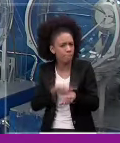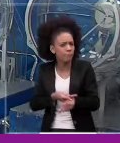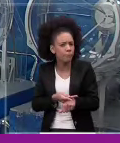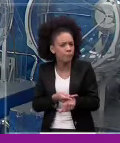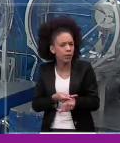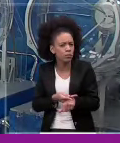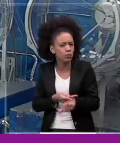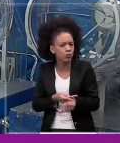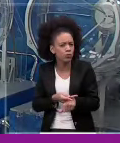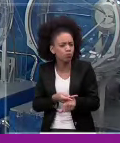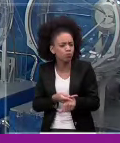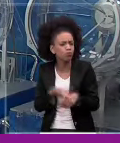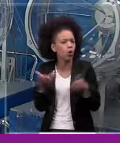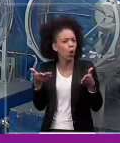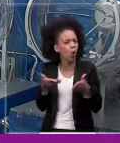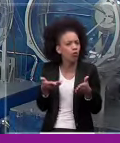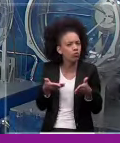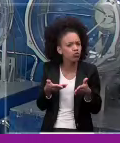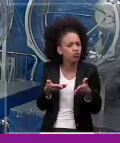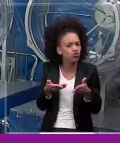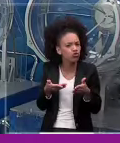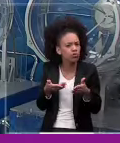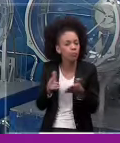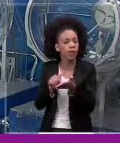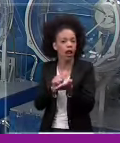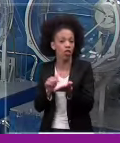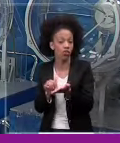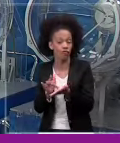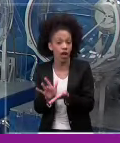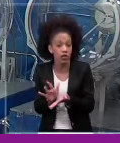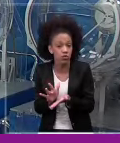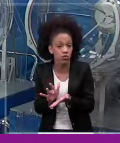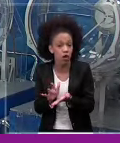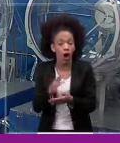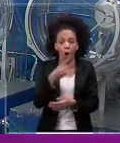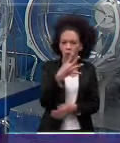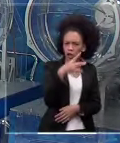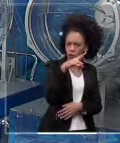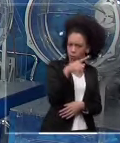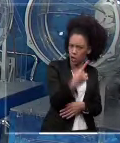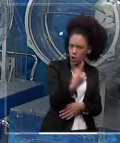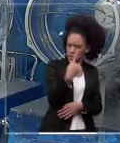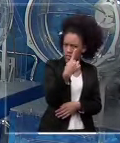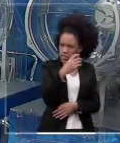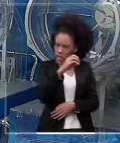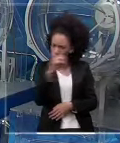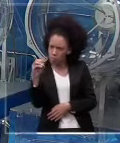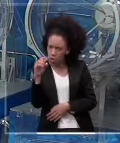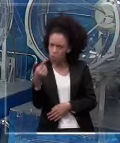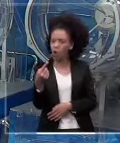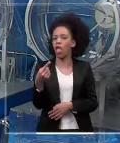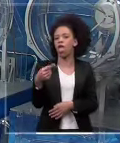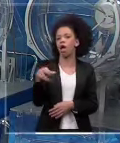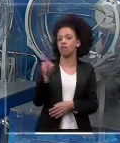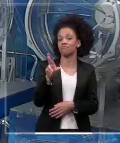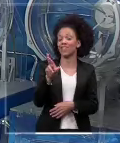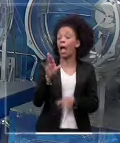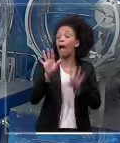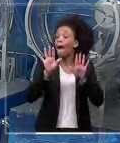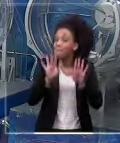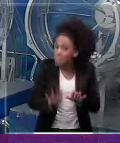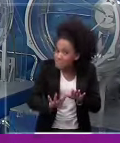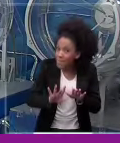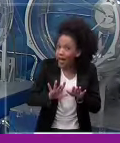1957. O prêmio estimado hoje na Loto Fácil é de 4 milhões e 100 mil reais, sendo que o valor exato